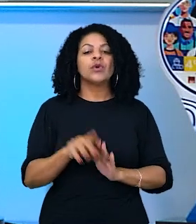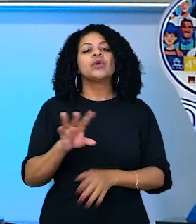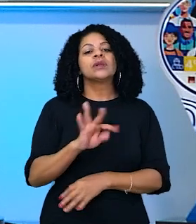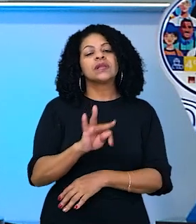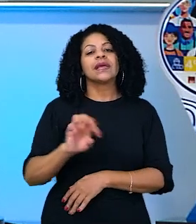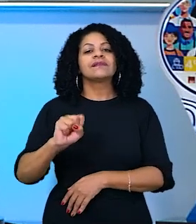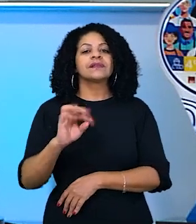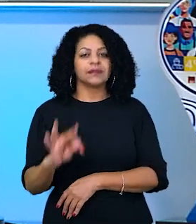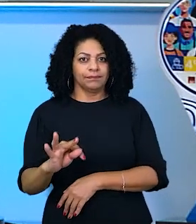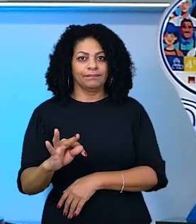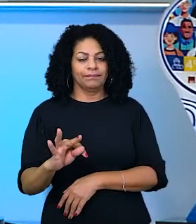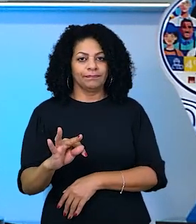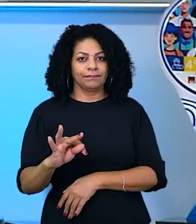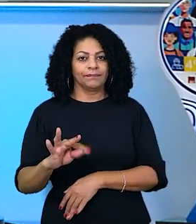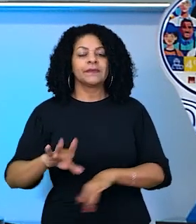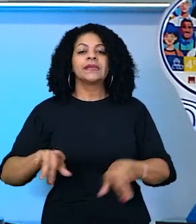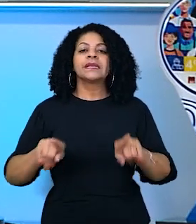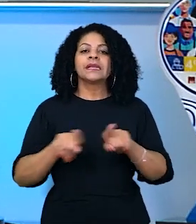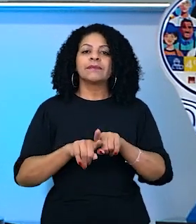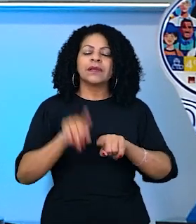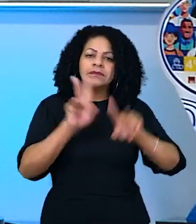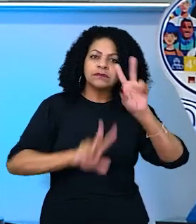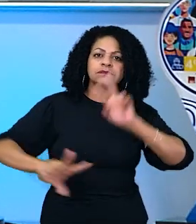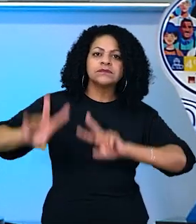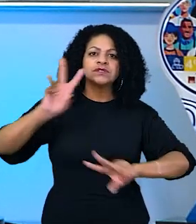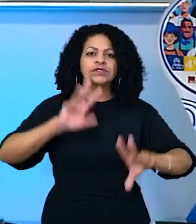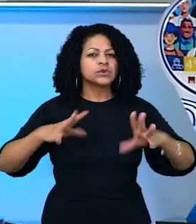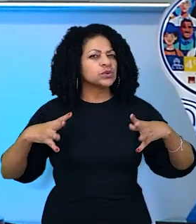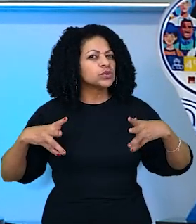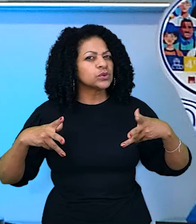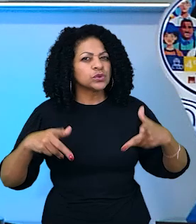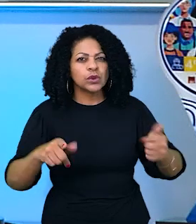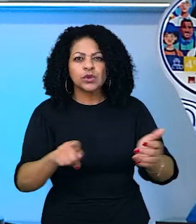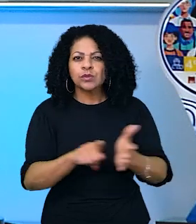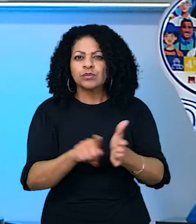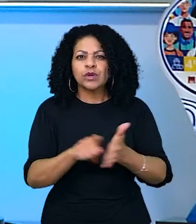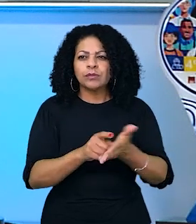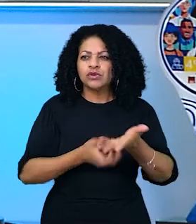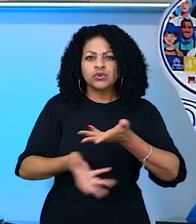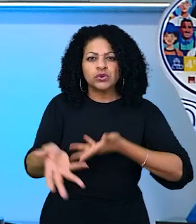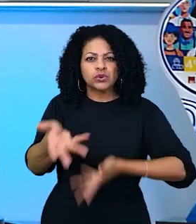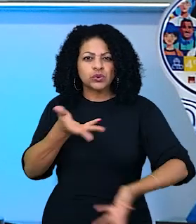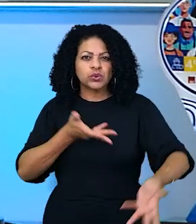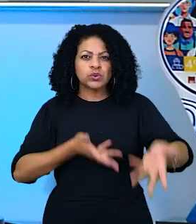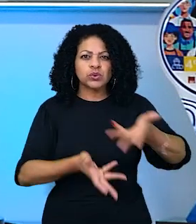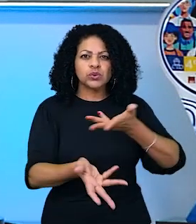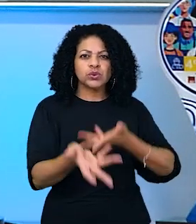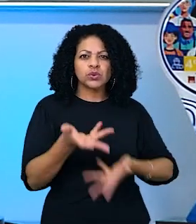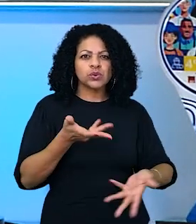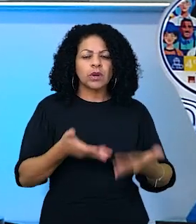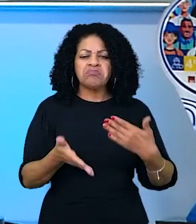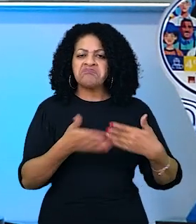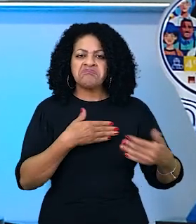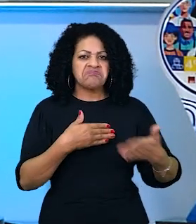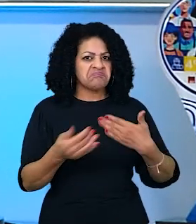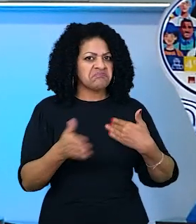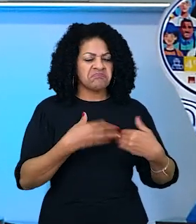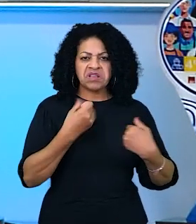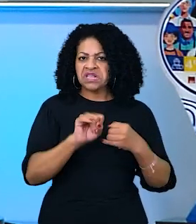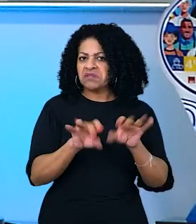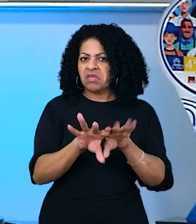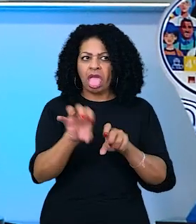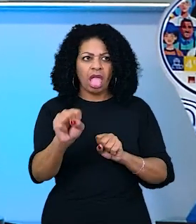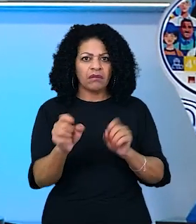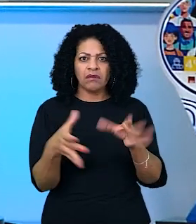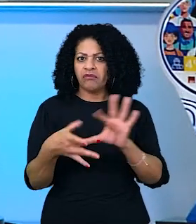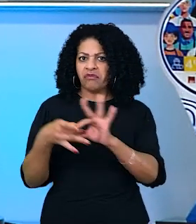TST. O objetivo é externar a visão, que é uma visão que todos esses entes compartilham, de que, independentemente da formação de vínculo ou